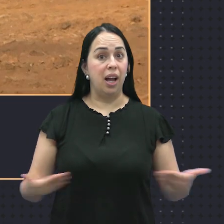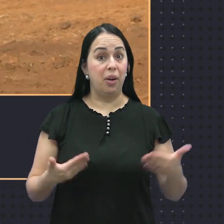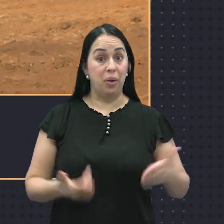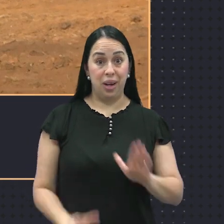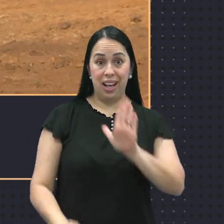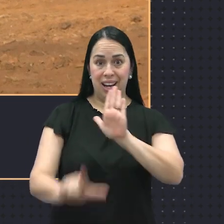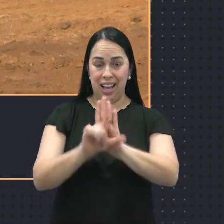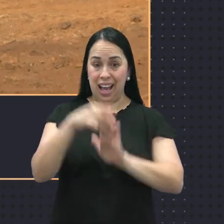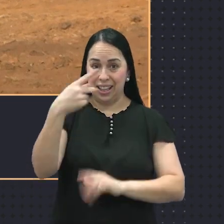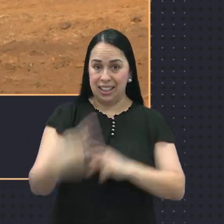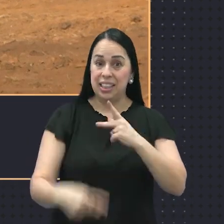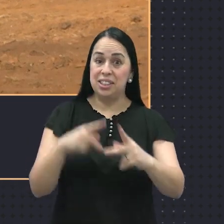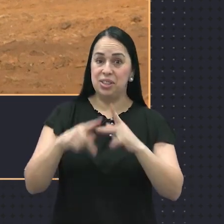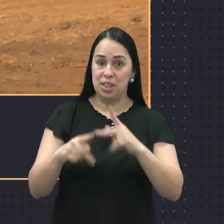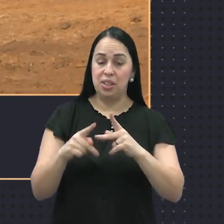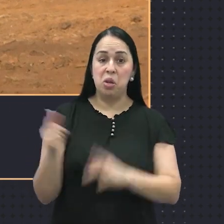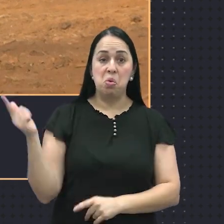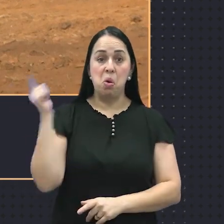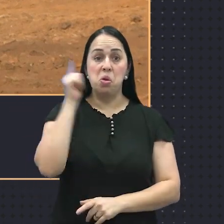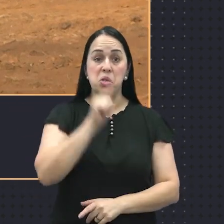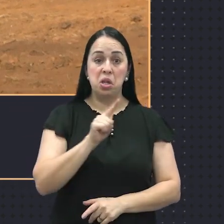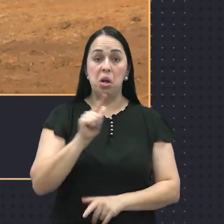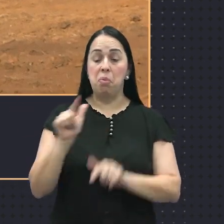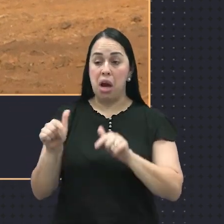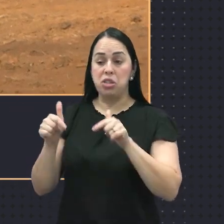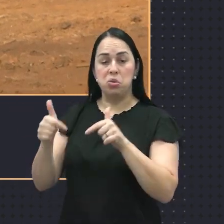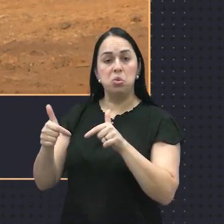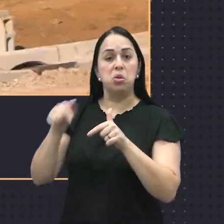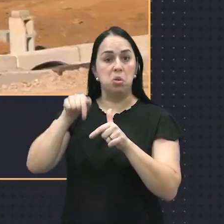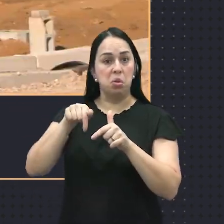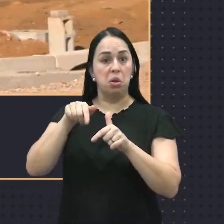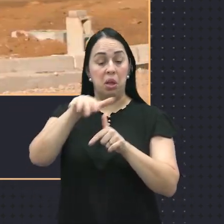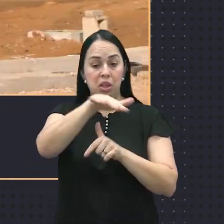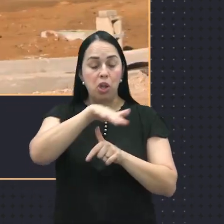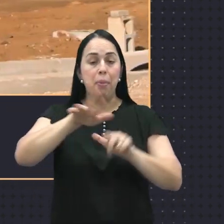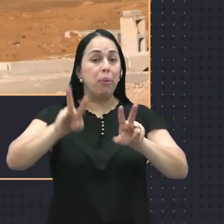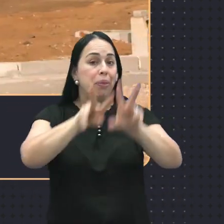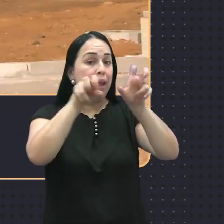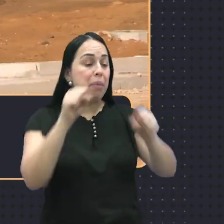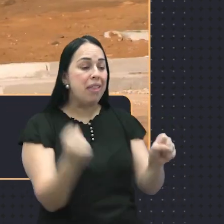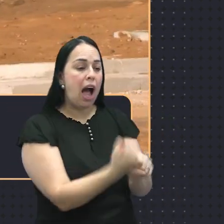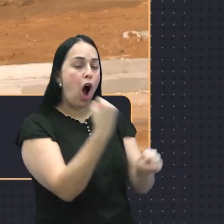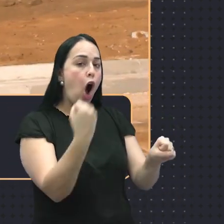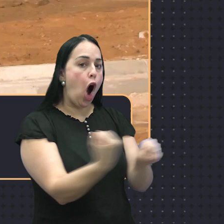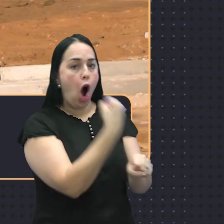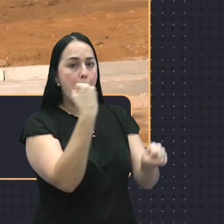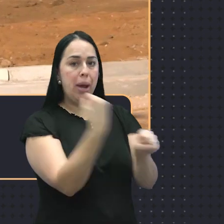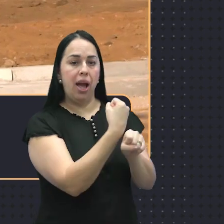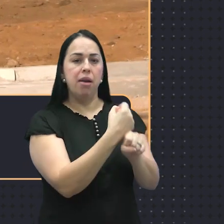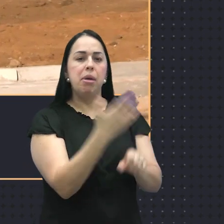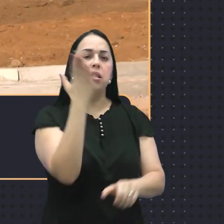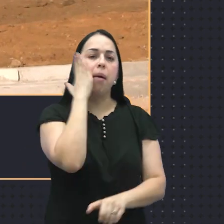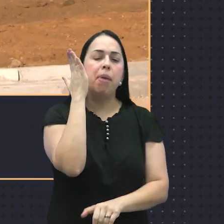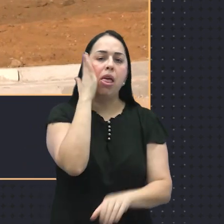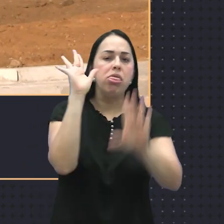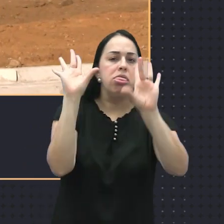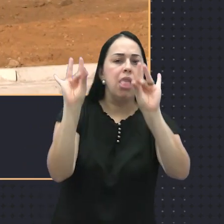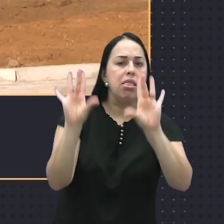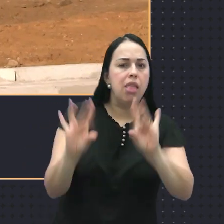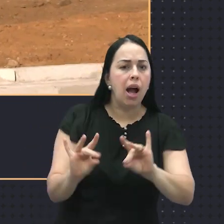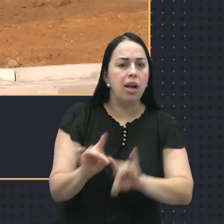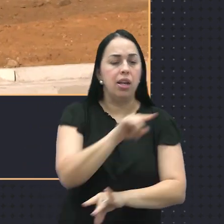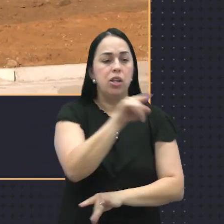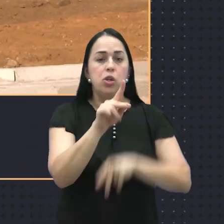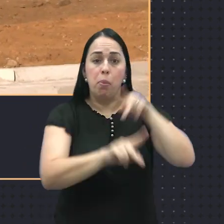Agora é lei. São José dos Campos ganhou uma política de transparência nas obras públicas municipais. A medida vai garantir que a